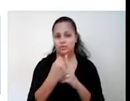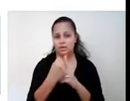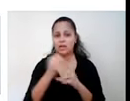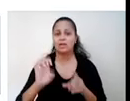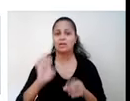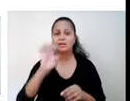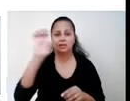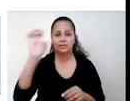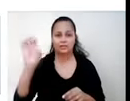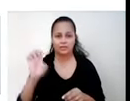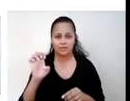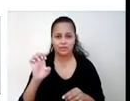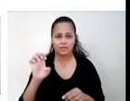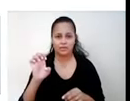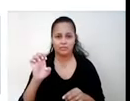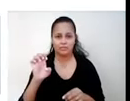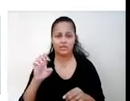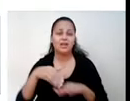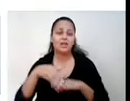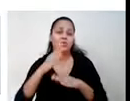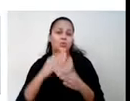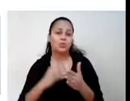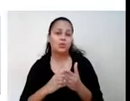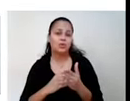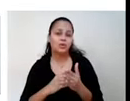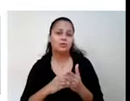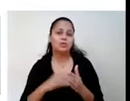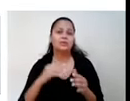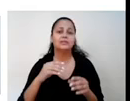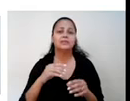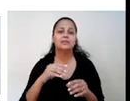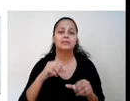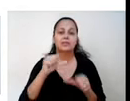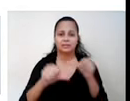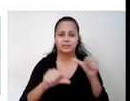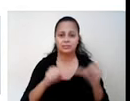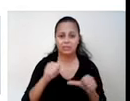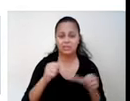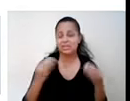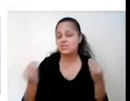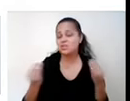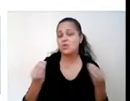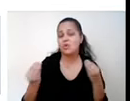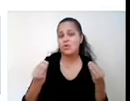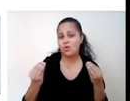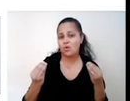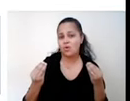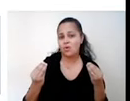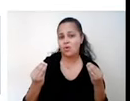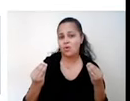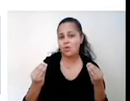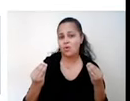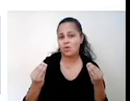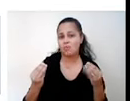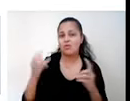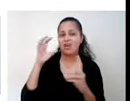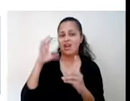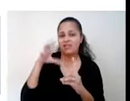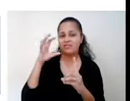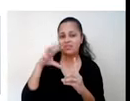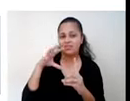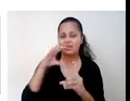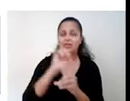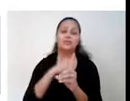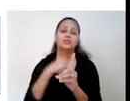né? Vamos ver então se todas essas mudanças, como essas mudanças afetaram a